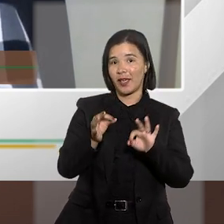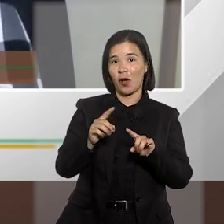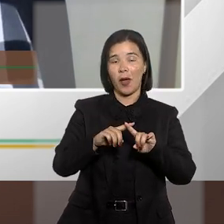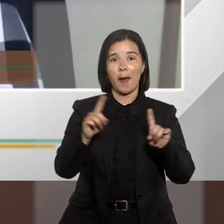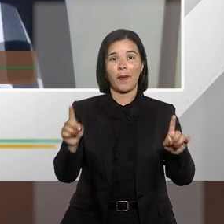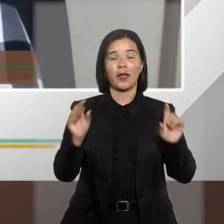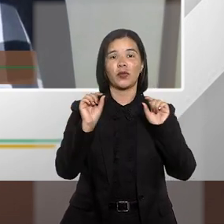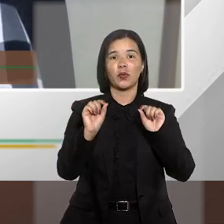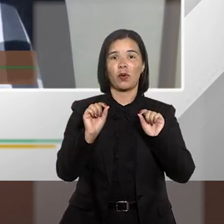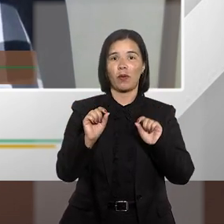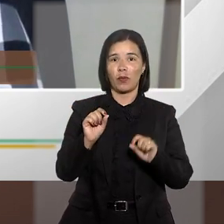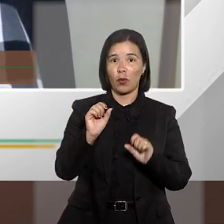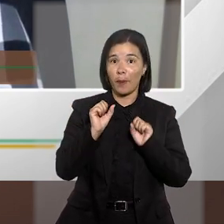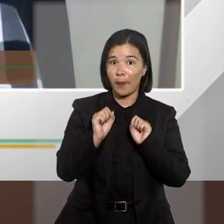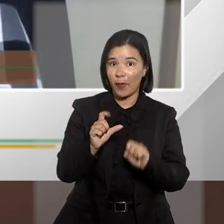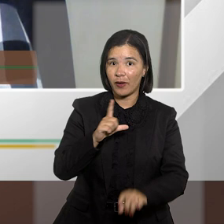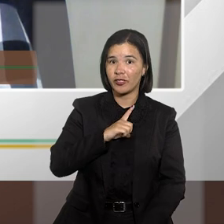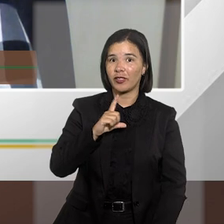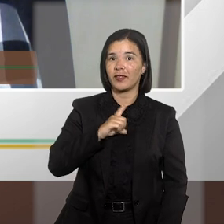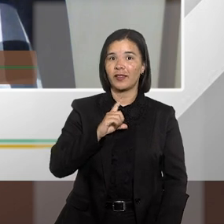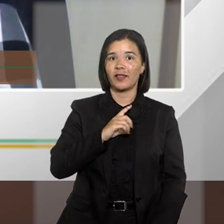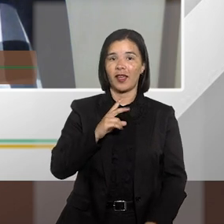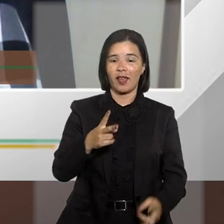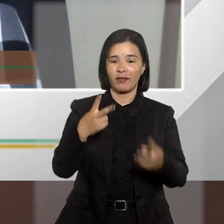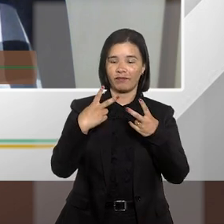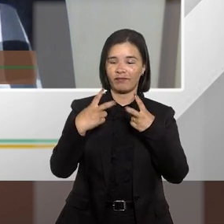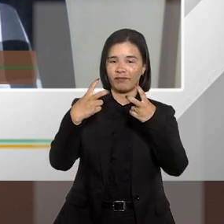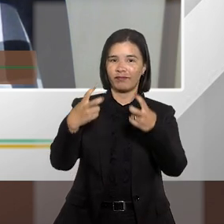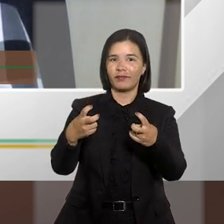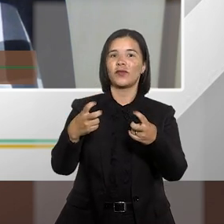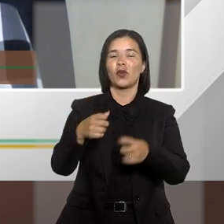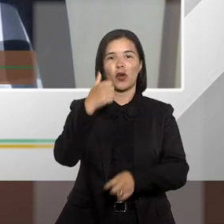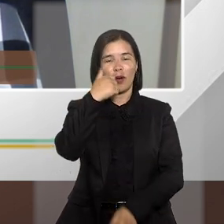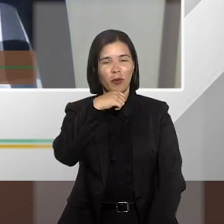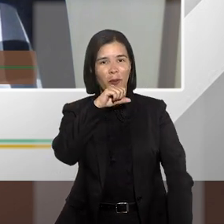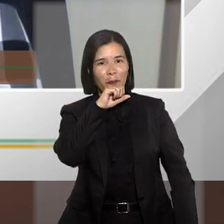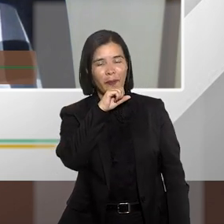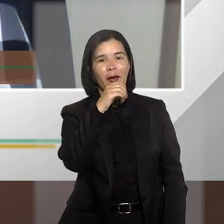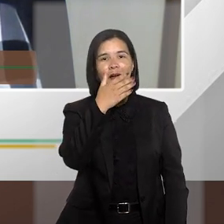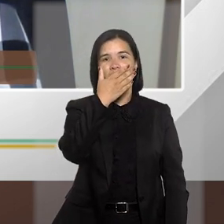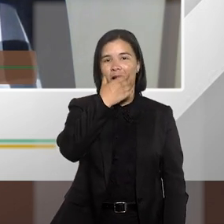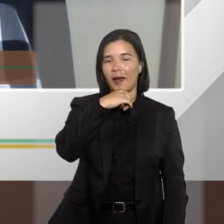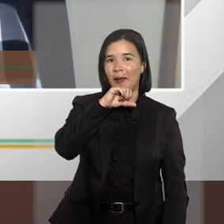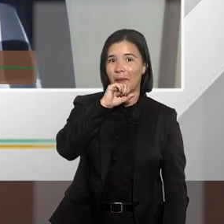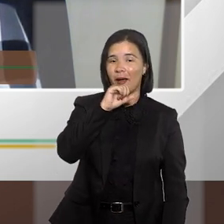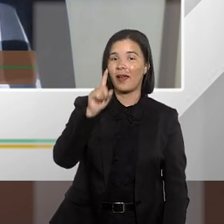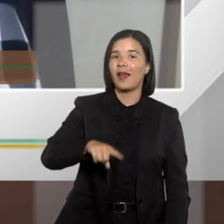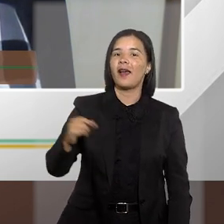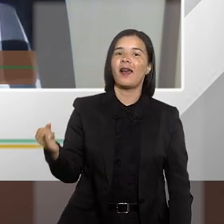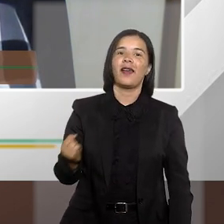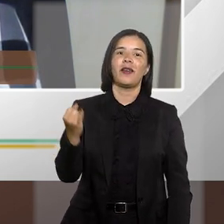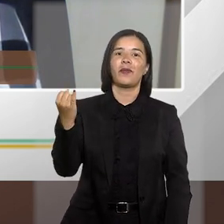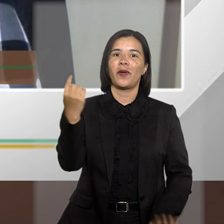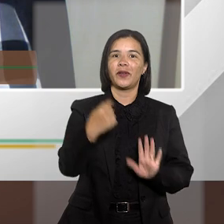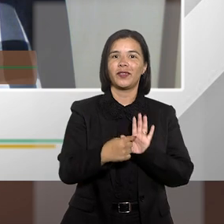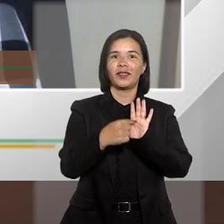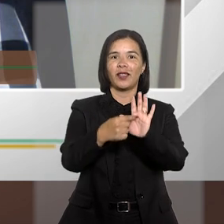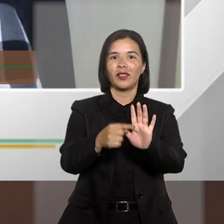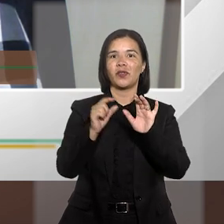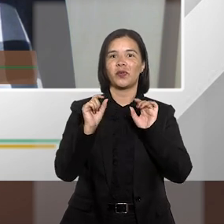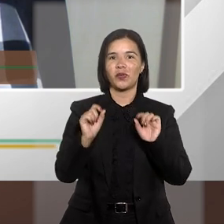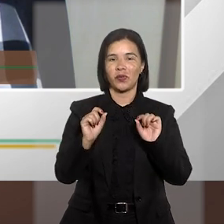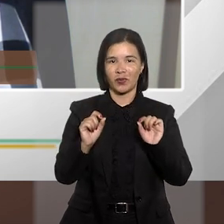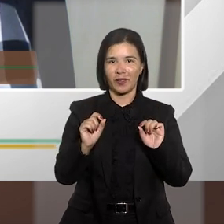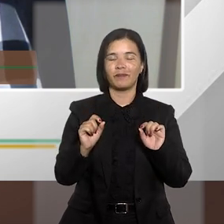ter esse reconhecida como pai, como mãe. E eu acho que é importante colocar essa